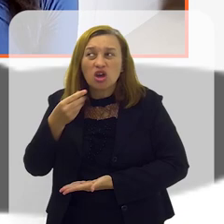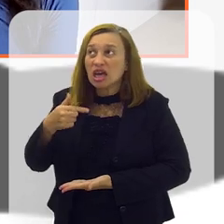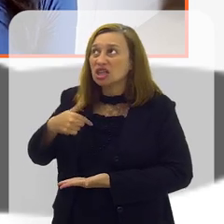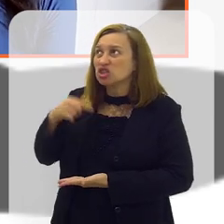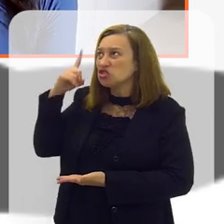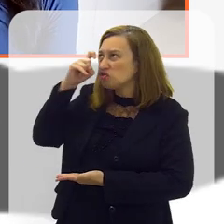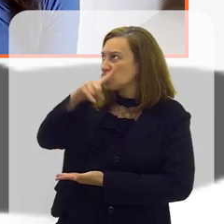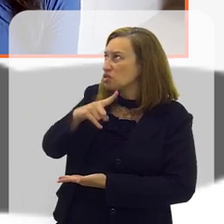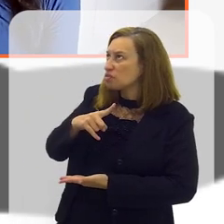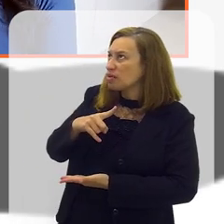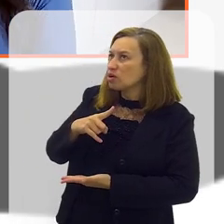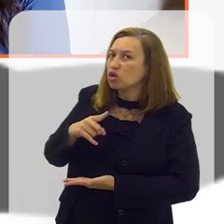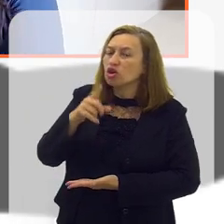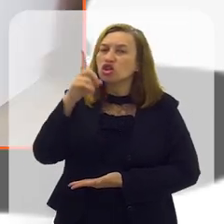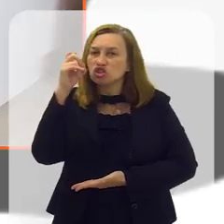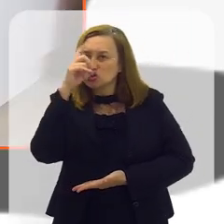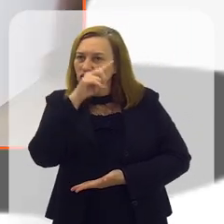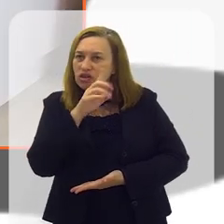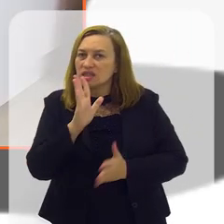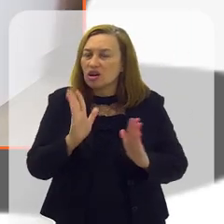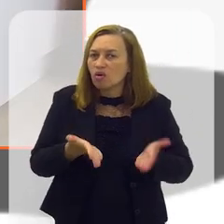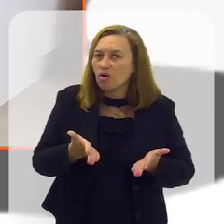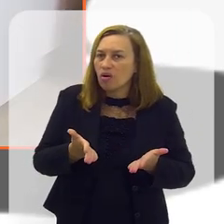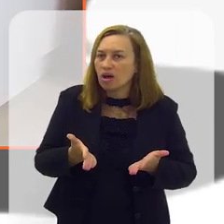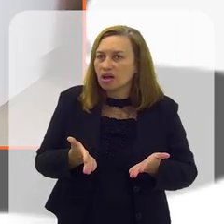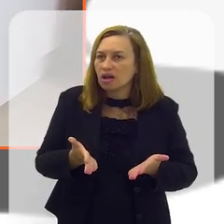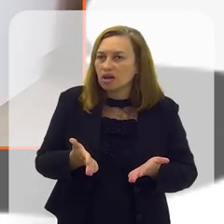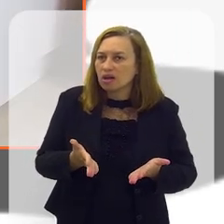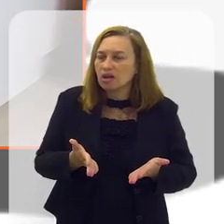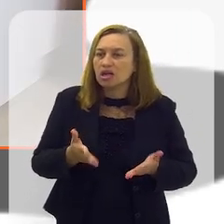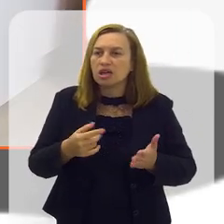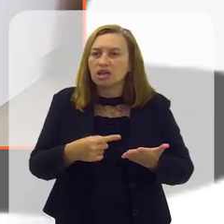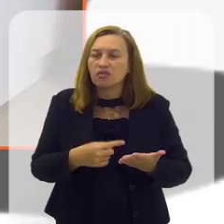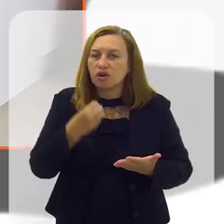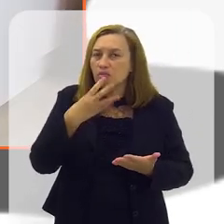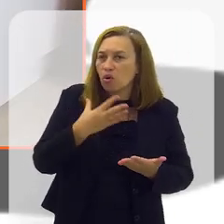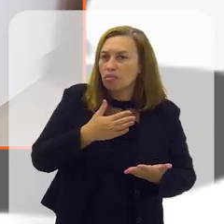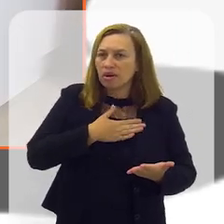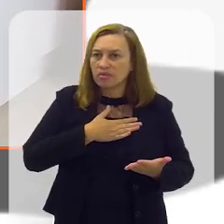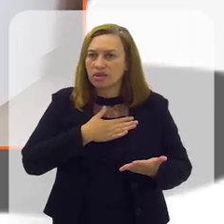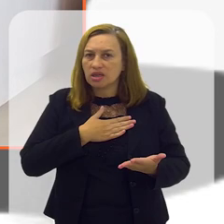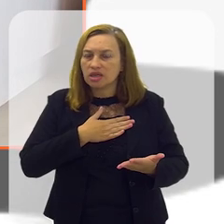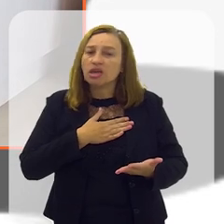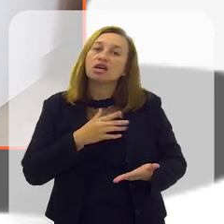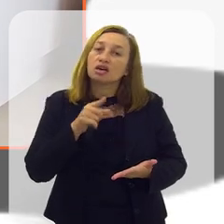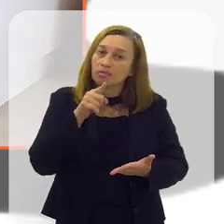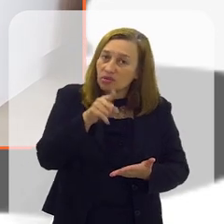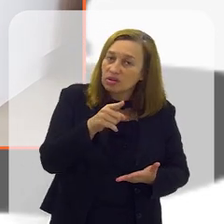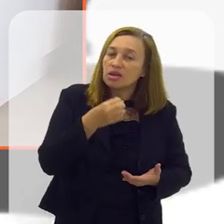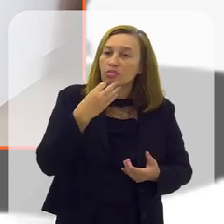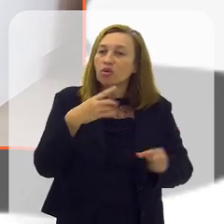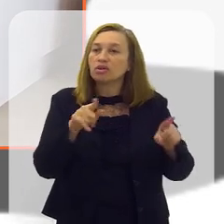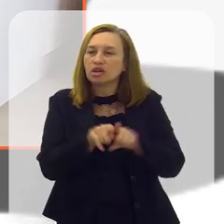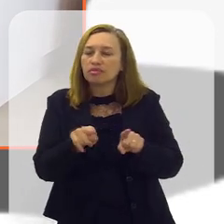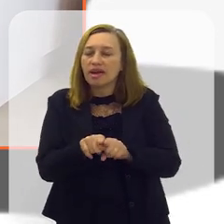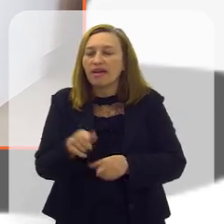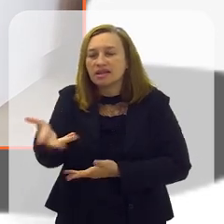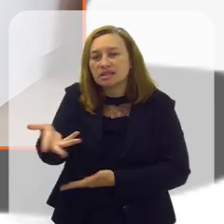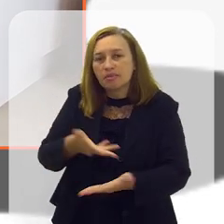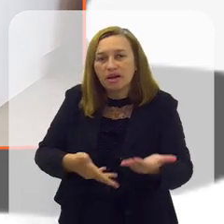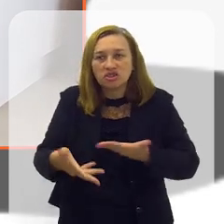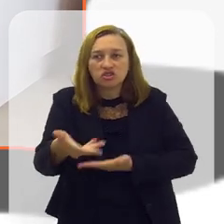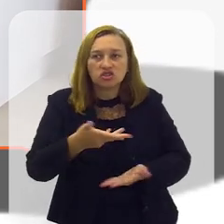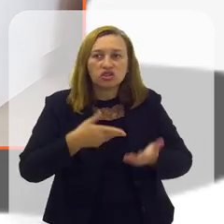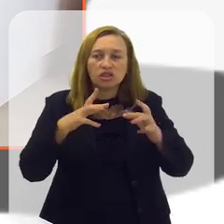que foi muito difícil para mim? O que está sendo difícil agora em recuperação e funcionou para mim? Que funciona para você? Essa